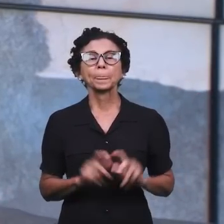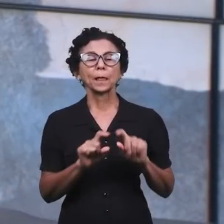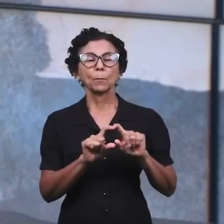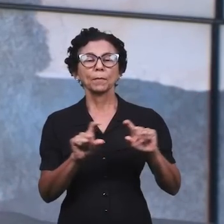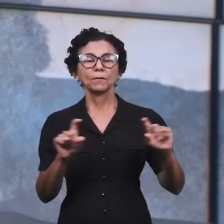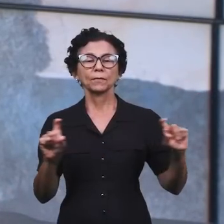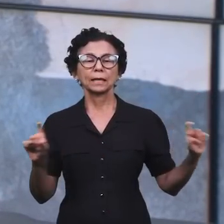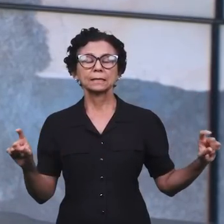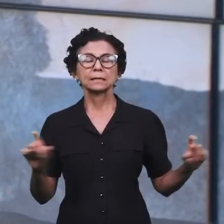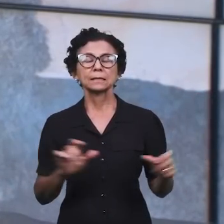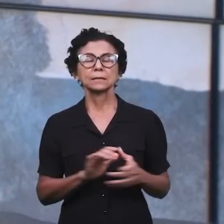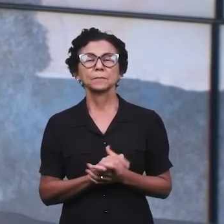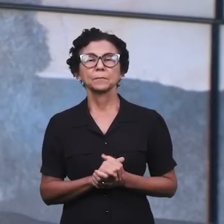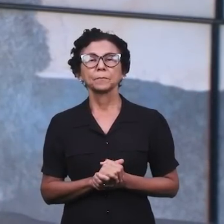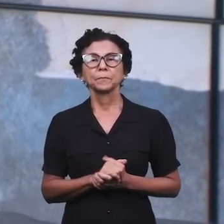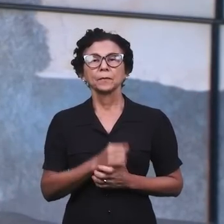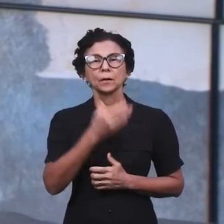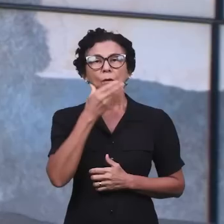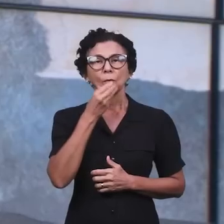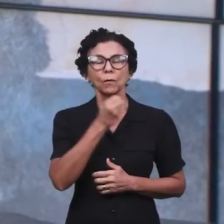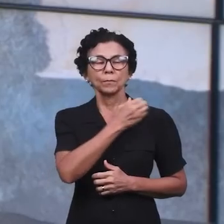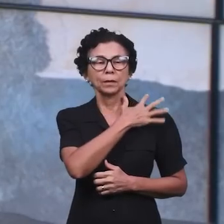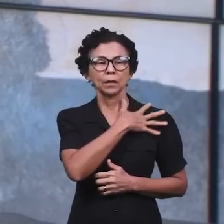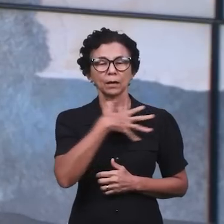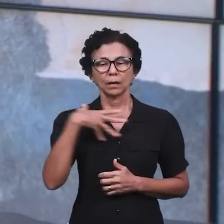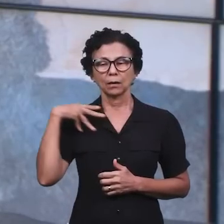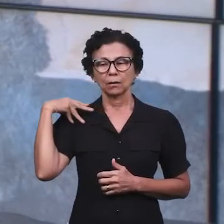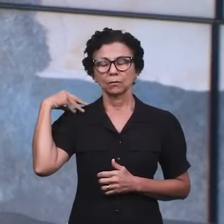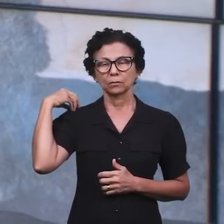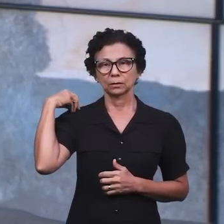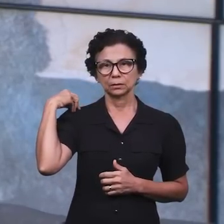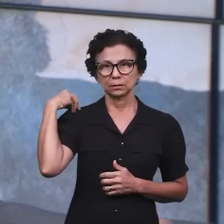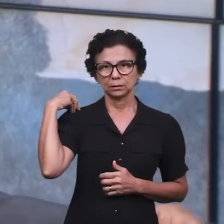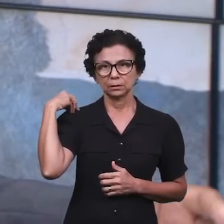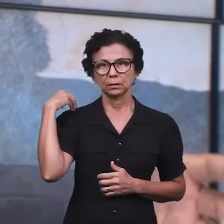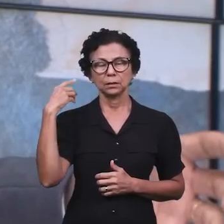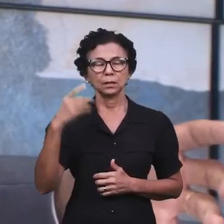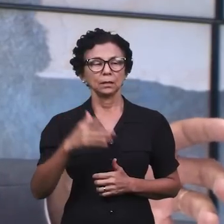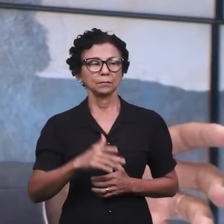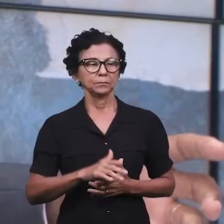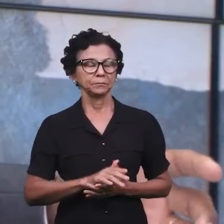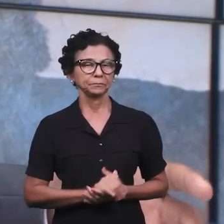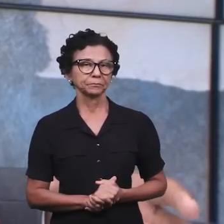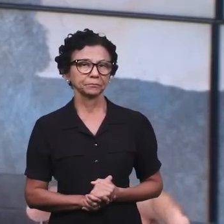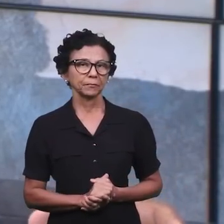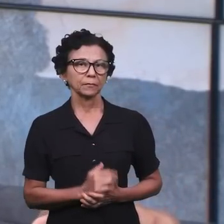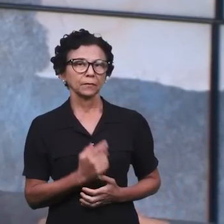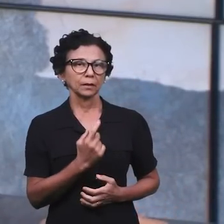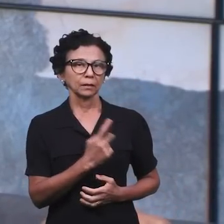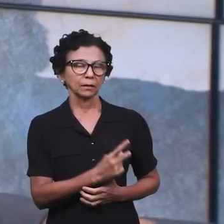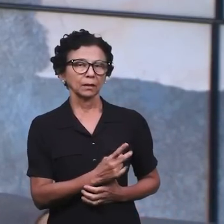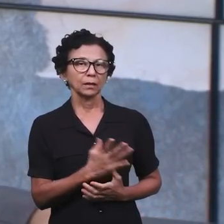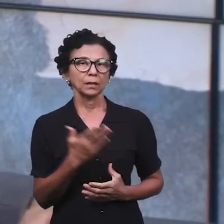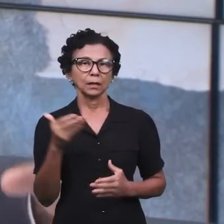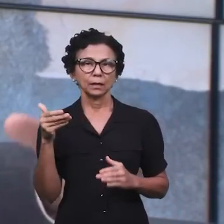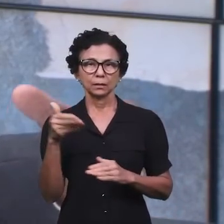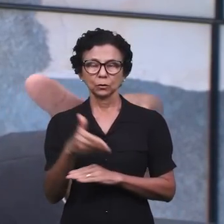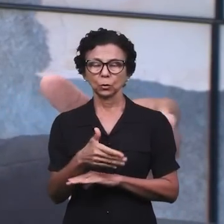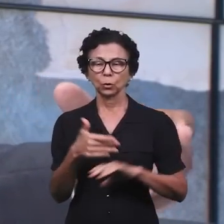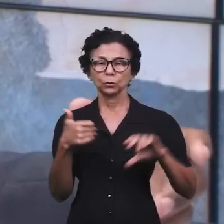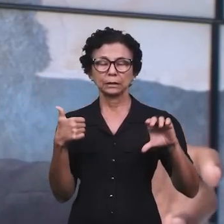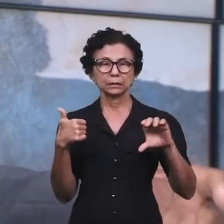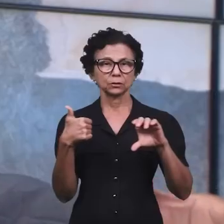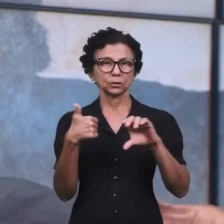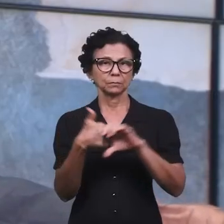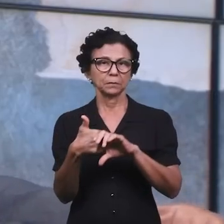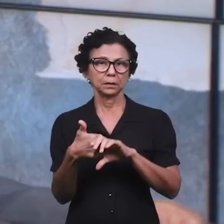de Aristóteles ela foi batizada pelo cristianismo. Então, a filosofia,